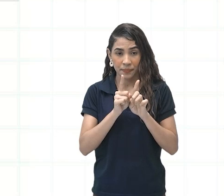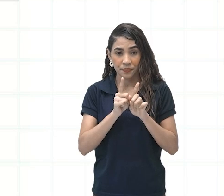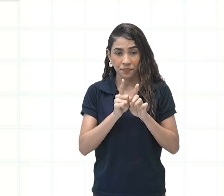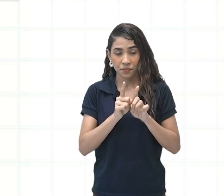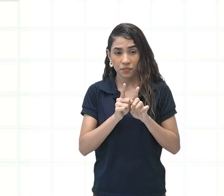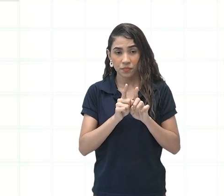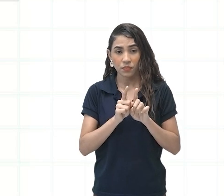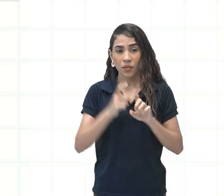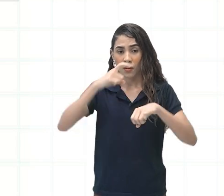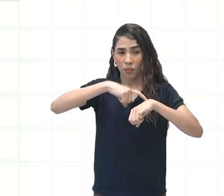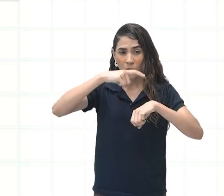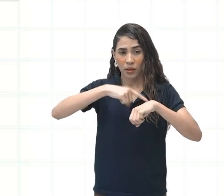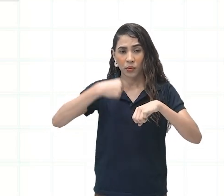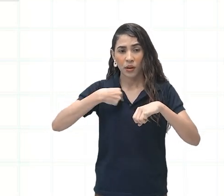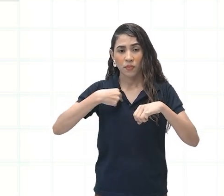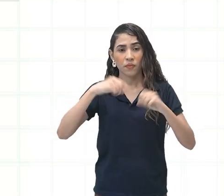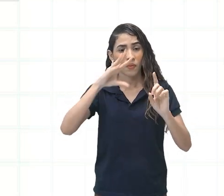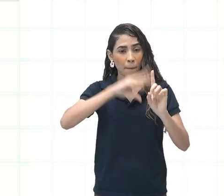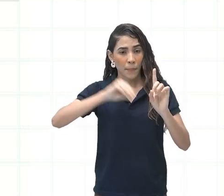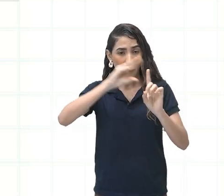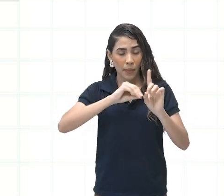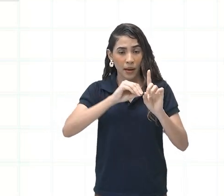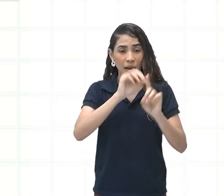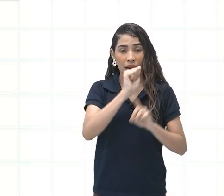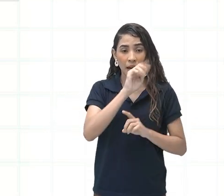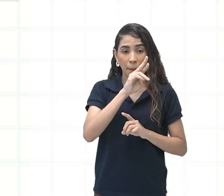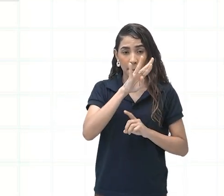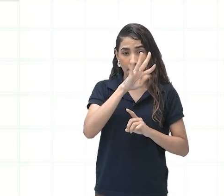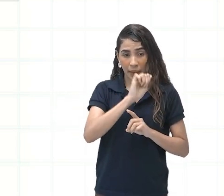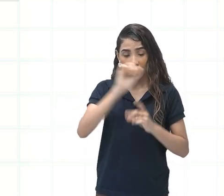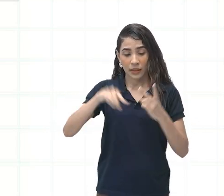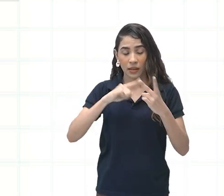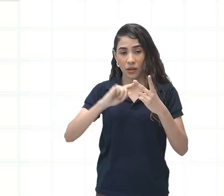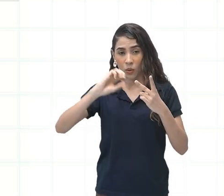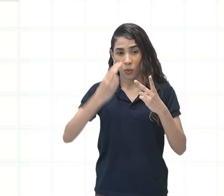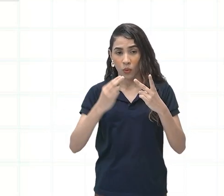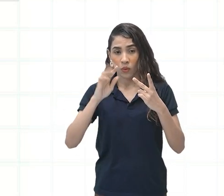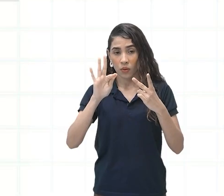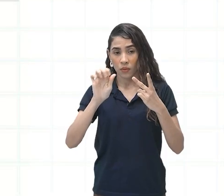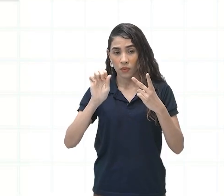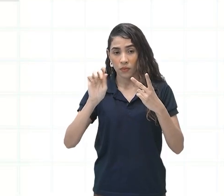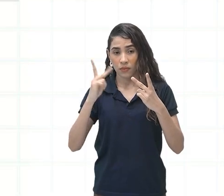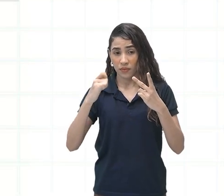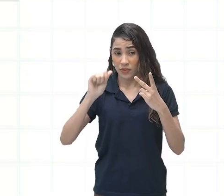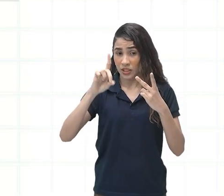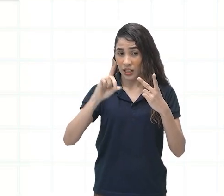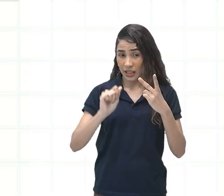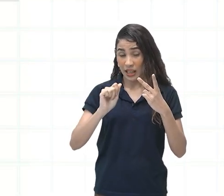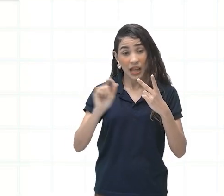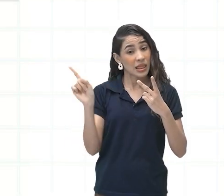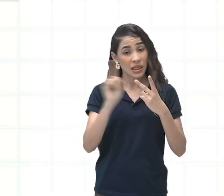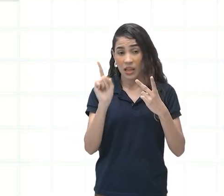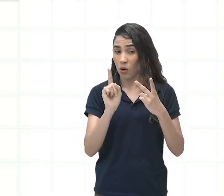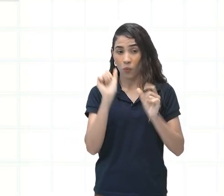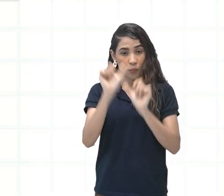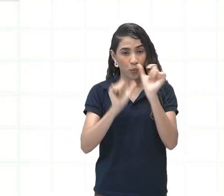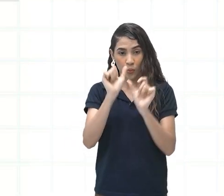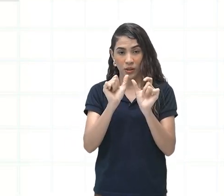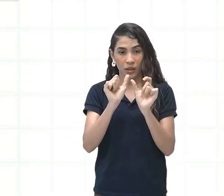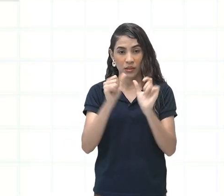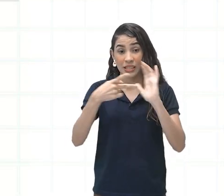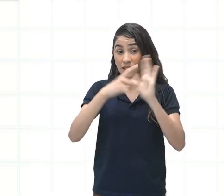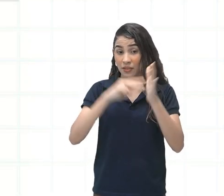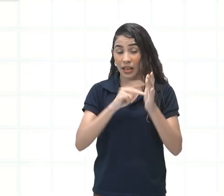de pronunciar de forma aberta ou fechada, neste caso aqui, não vai mudar o sentido da palavra, não